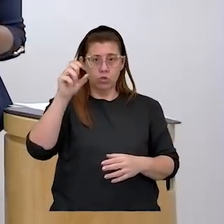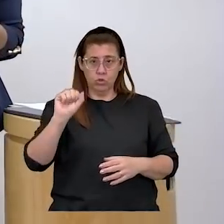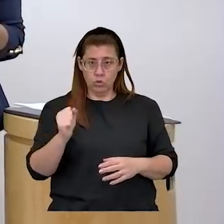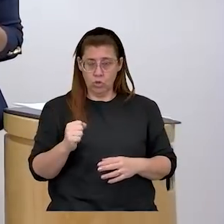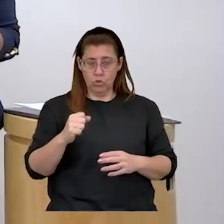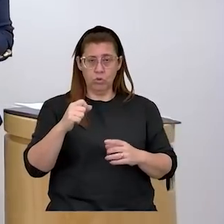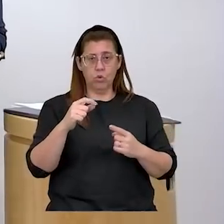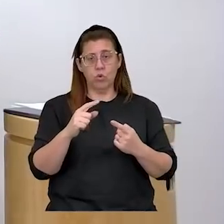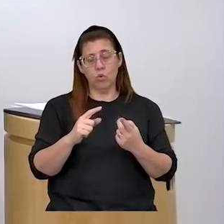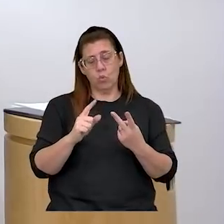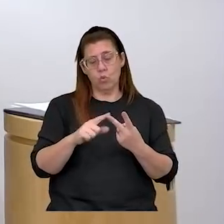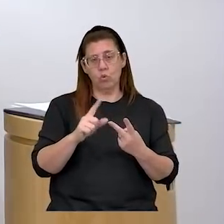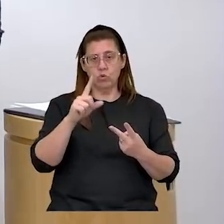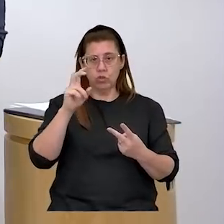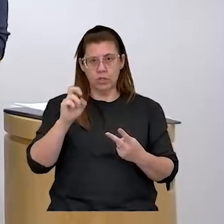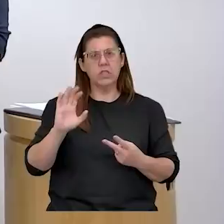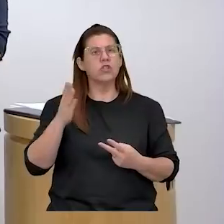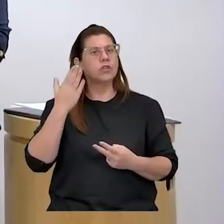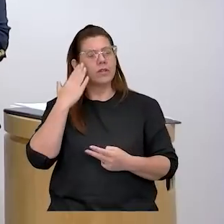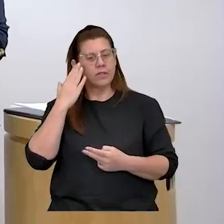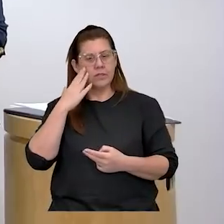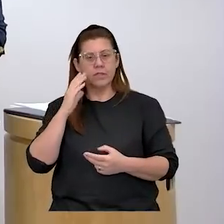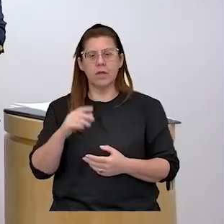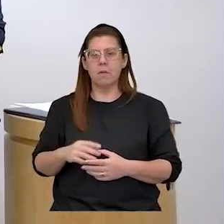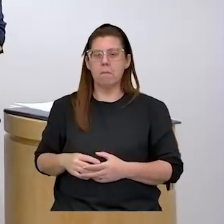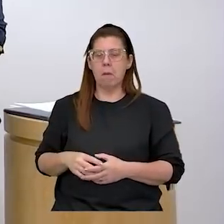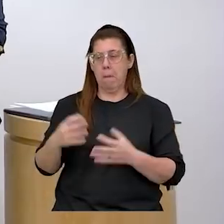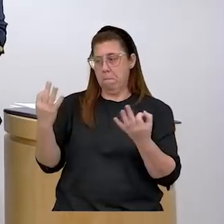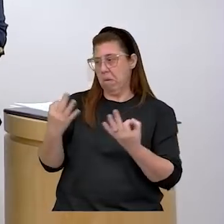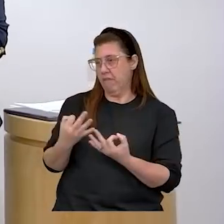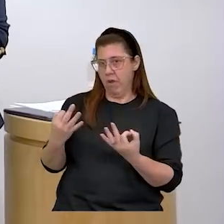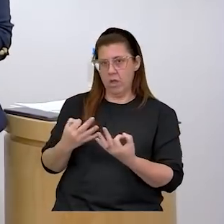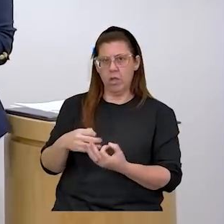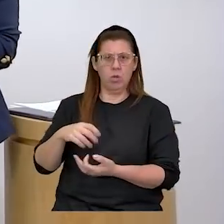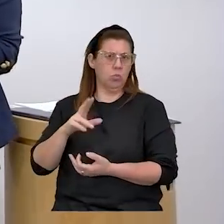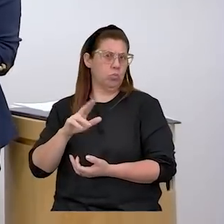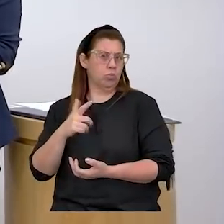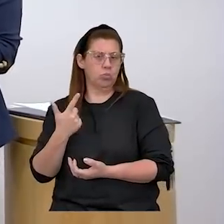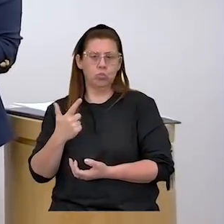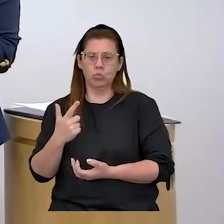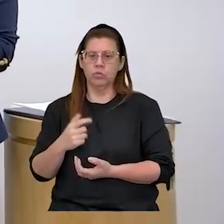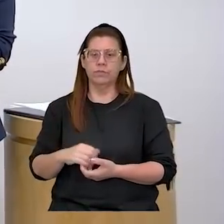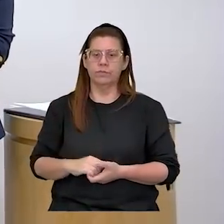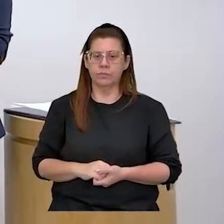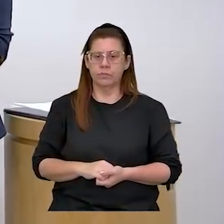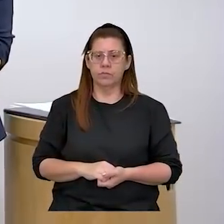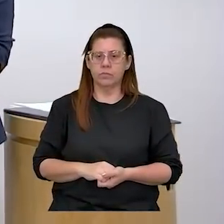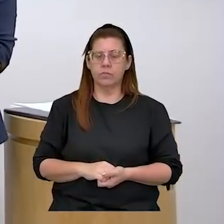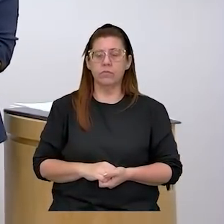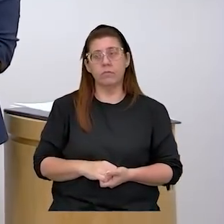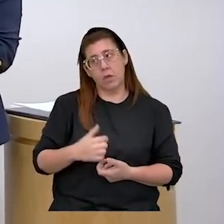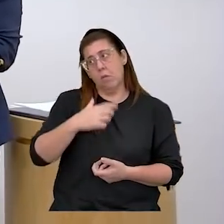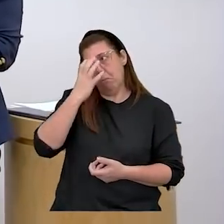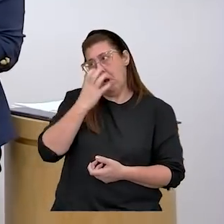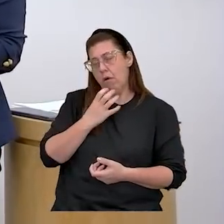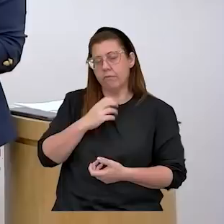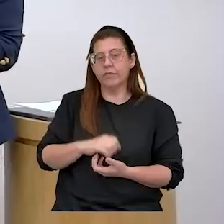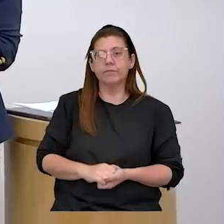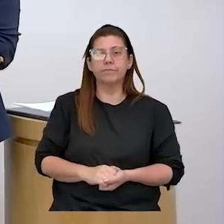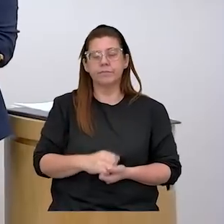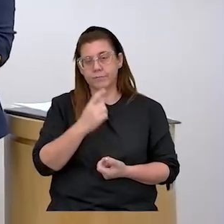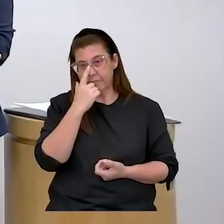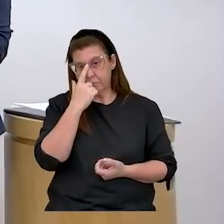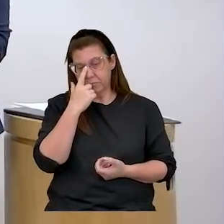15, né? Então, eles já sabem disso. Aquela perfeita, principalmente para eles, na visão deles, perfeita é o que eu não sou, né? Eu sou a brava. Então,